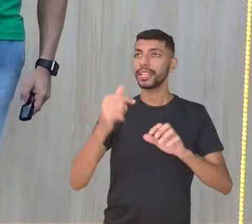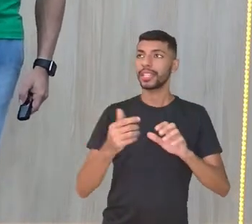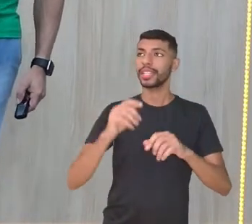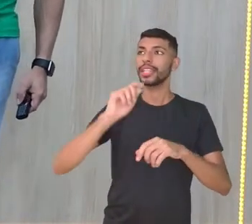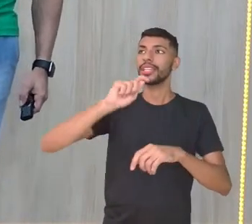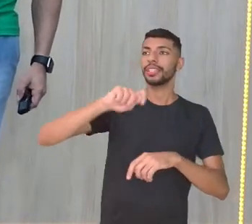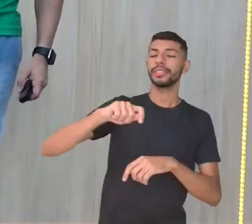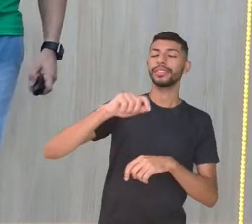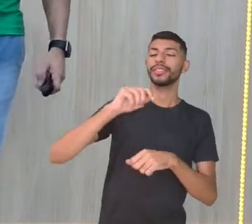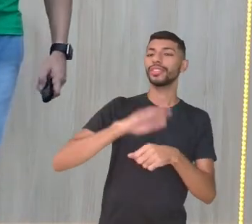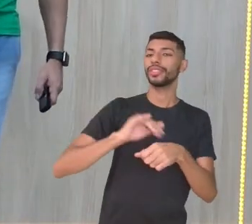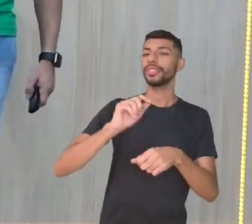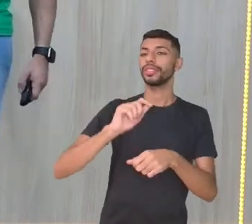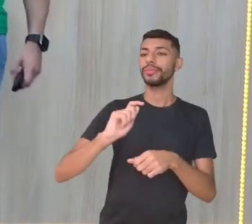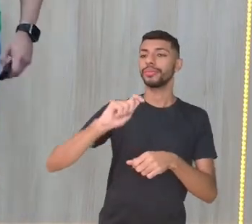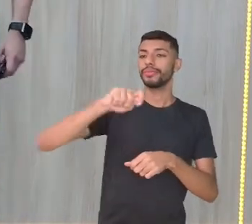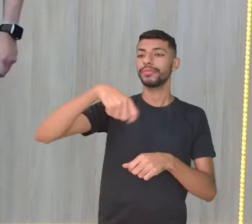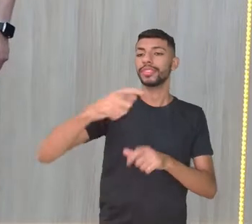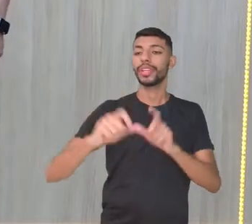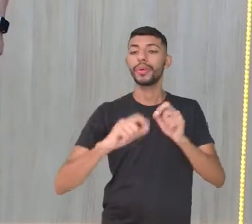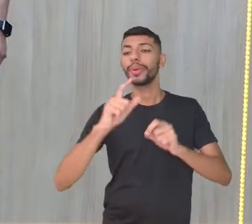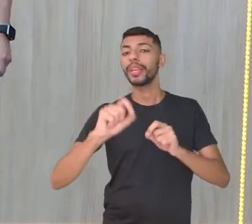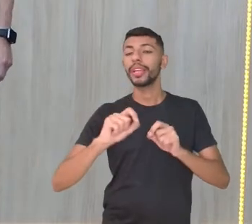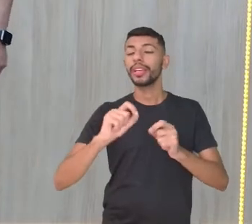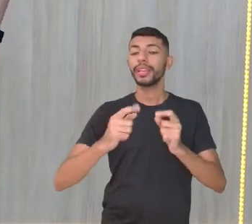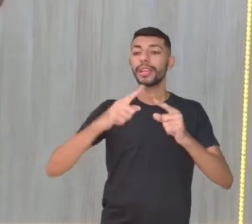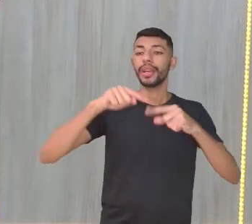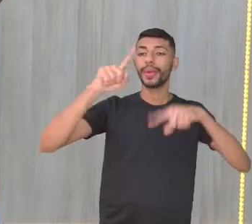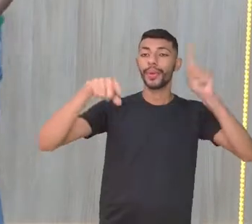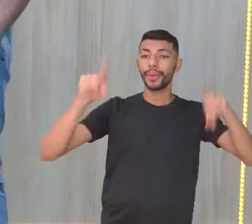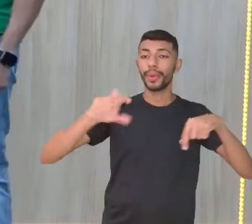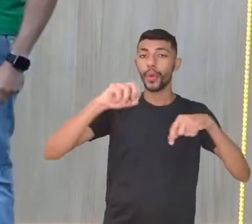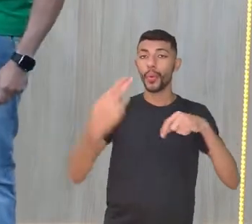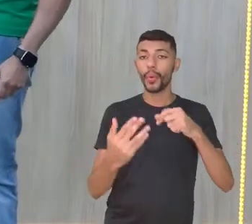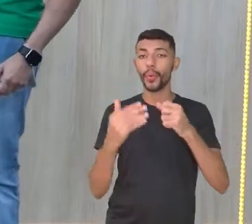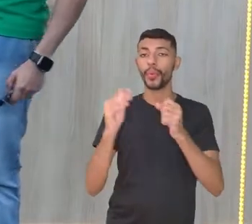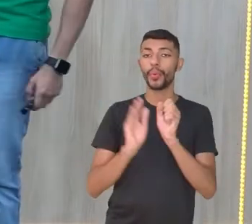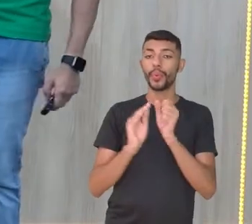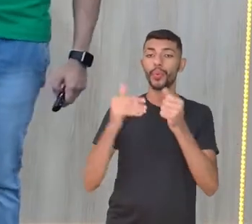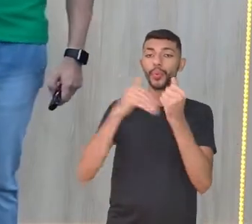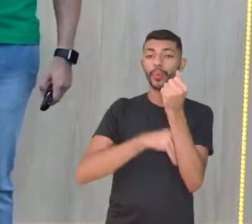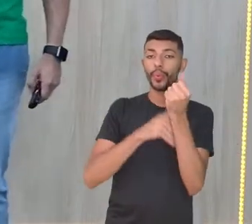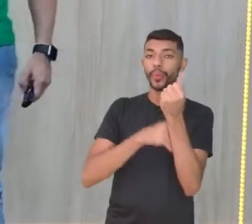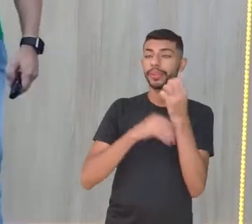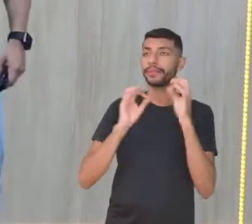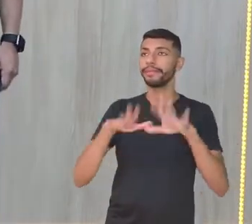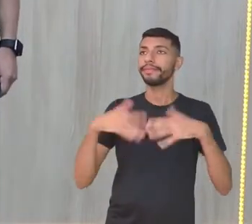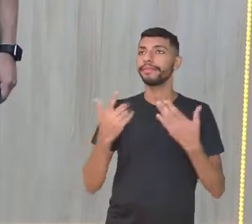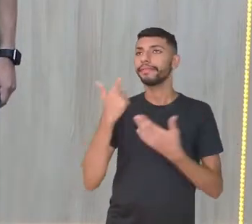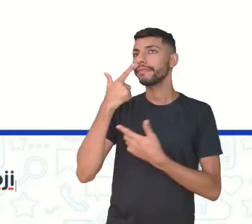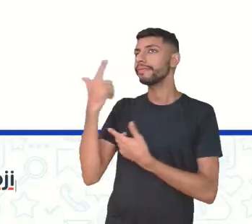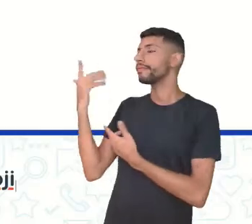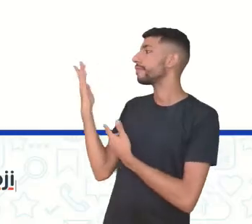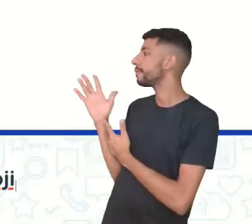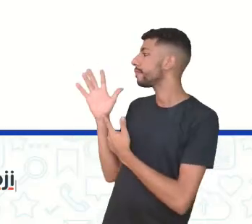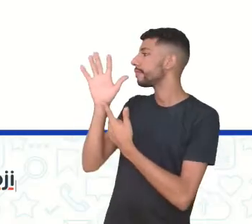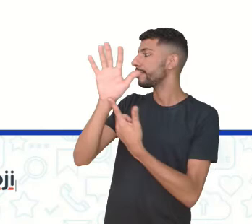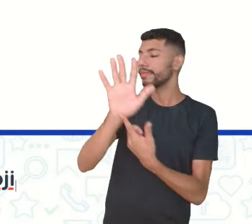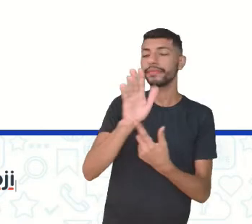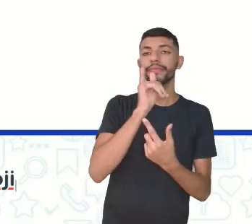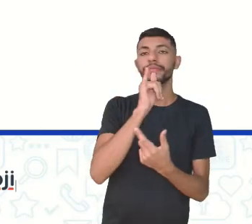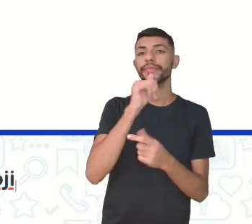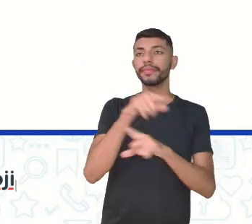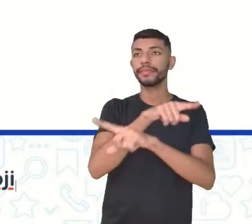de variáveis ou de incógnitas, certo? Trouxe um exemplinho aqui para vocês. Vocês conseguem ver aí um polígono,